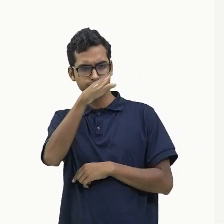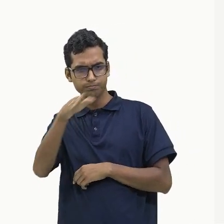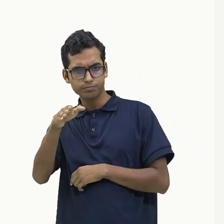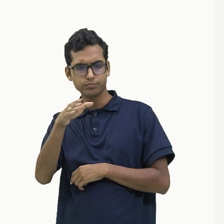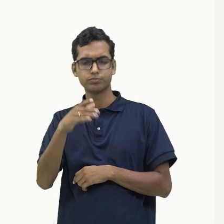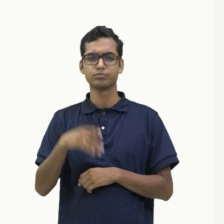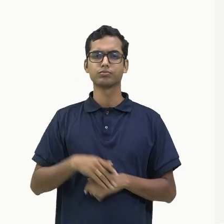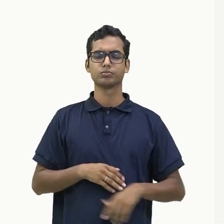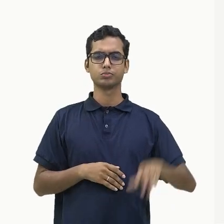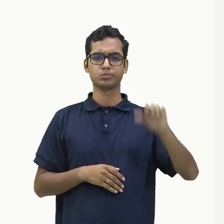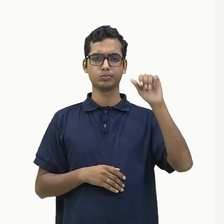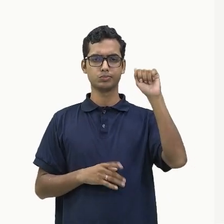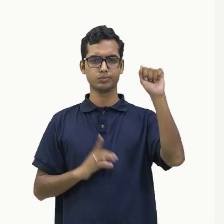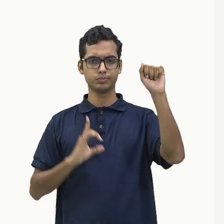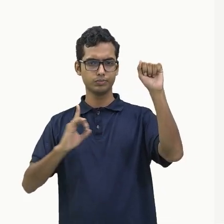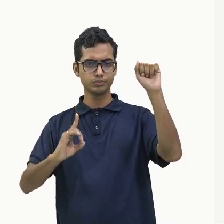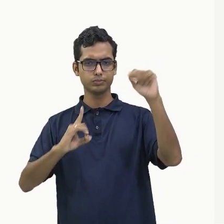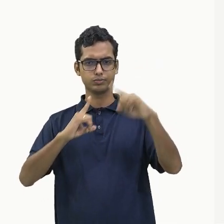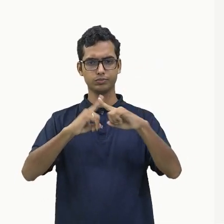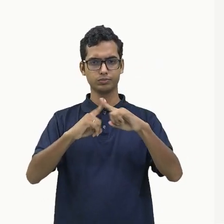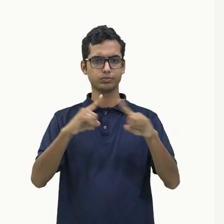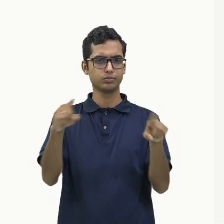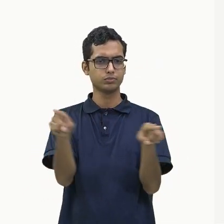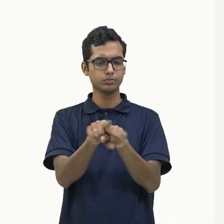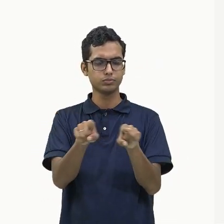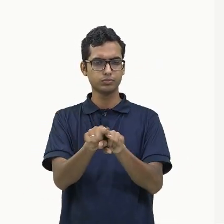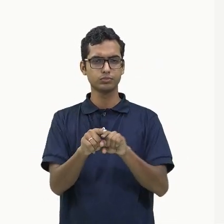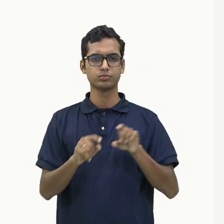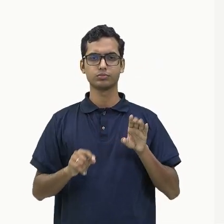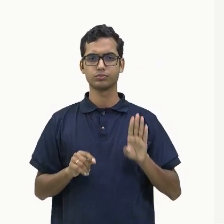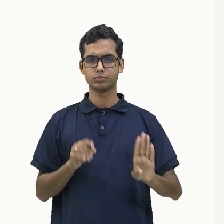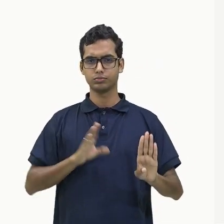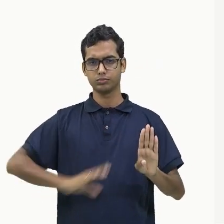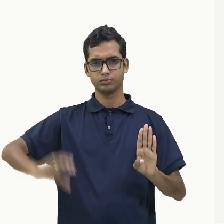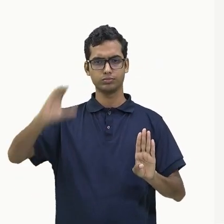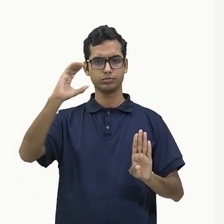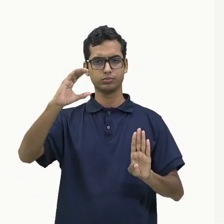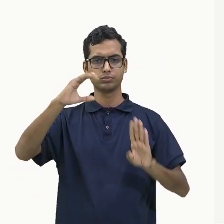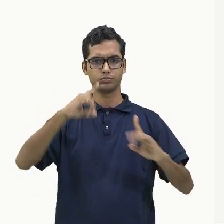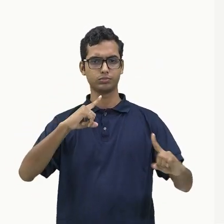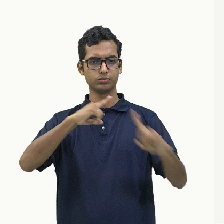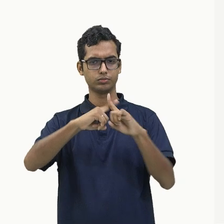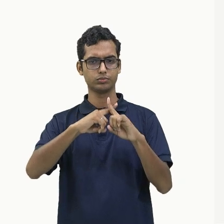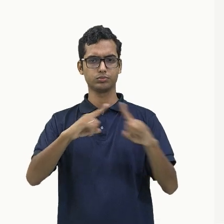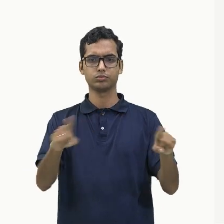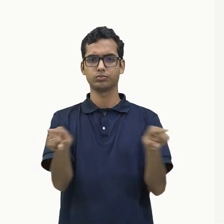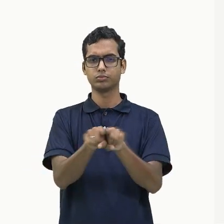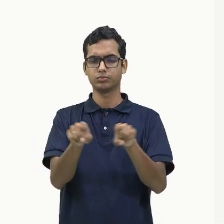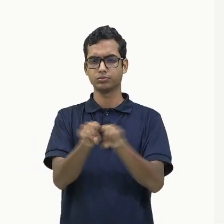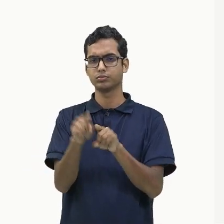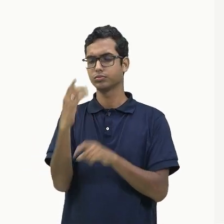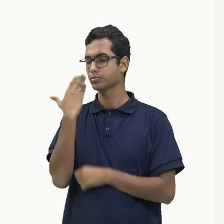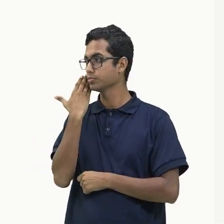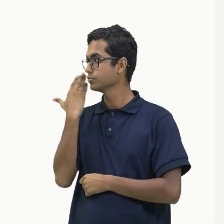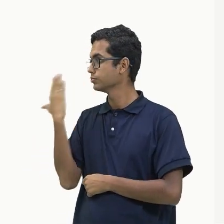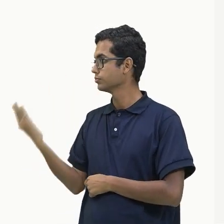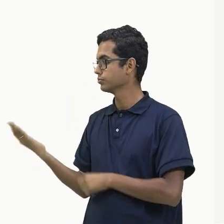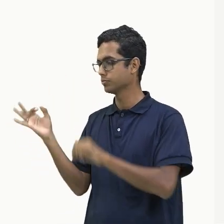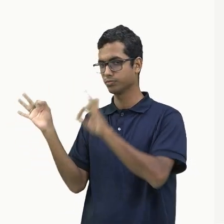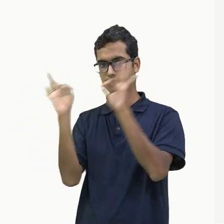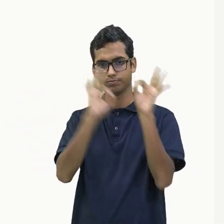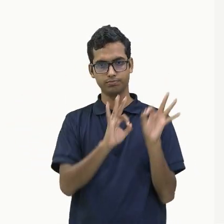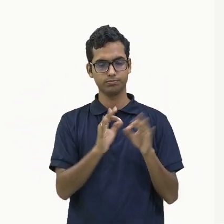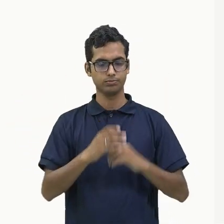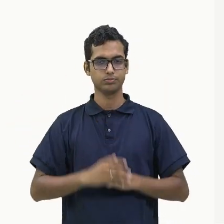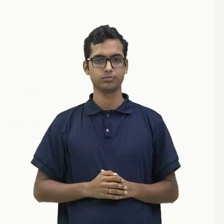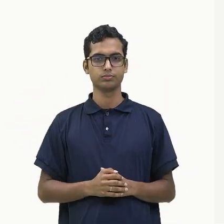multiplico A vezes D, tá? E depois C vezes B